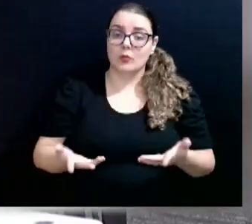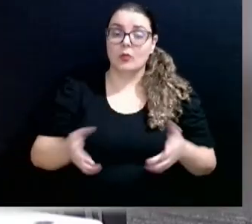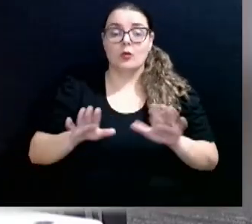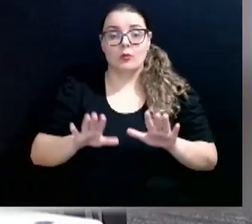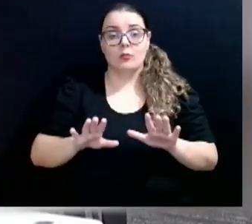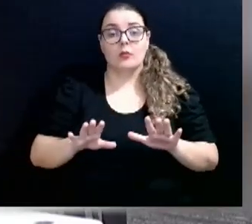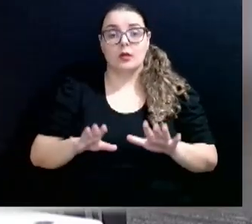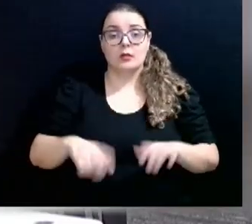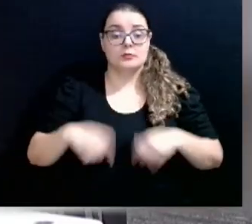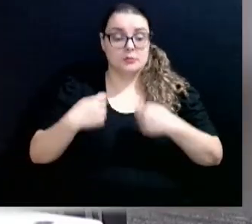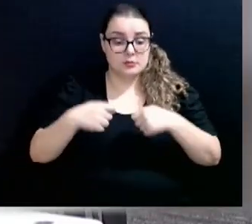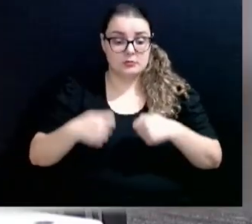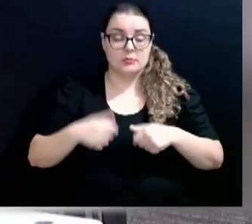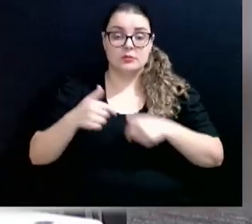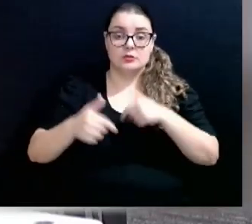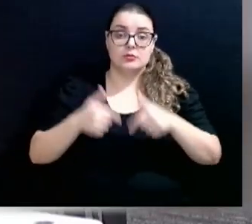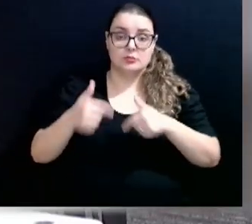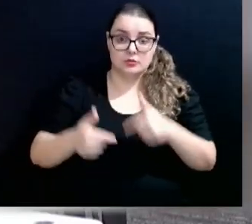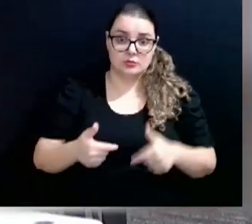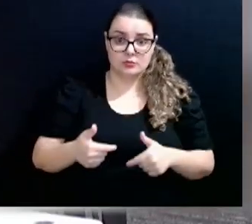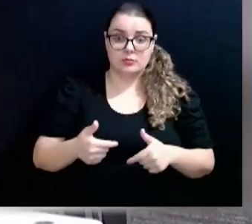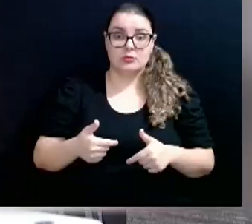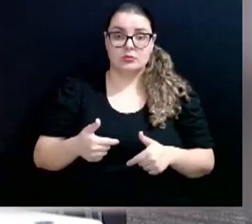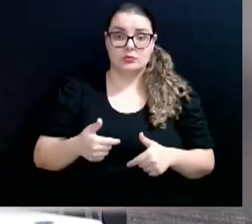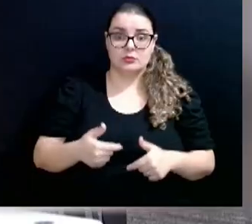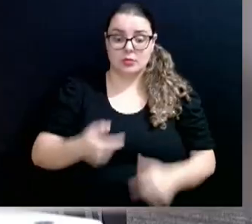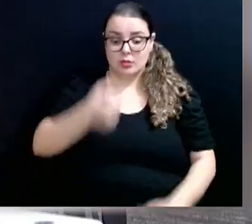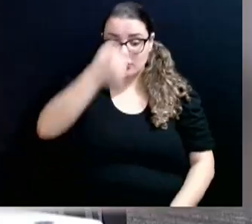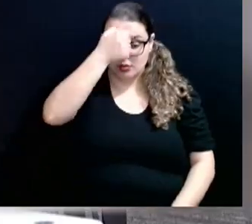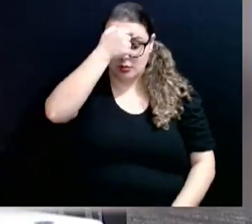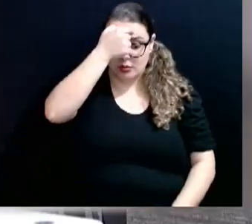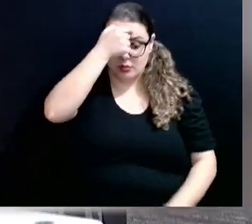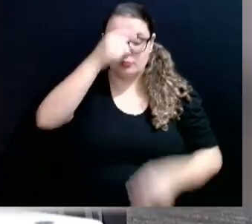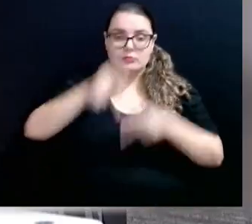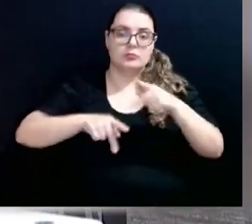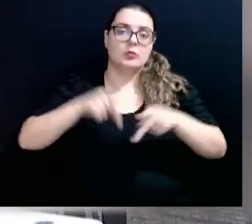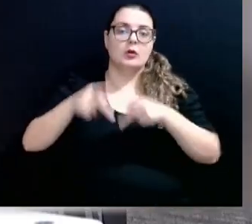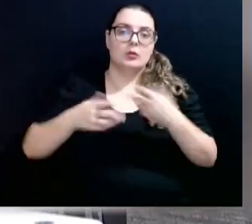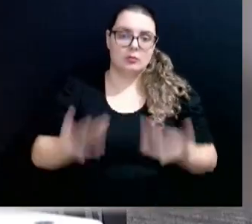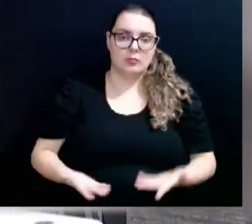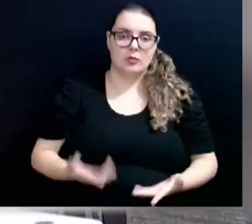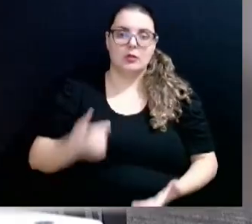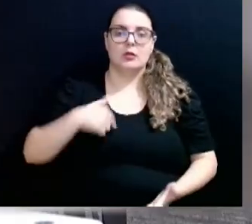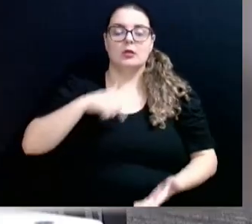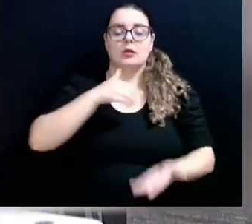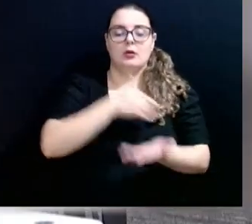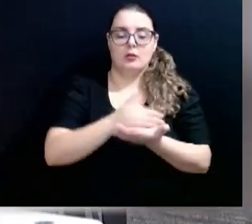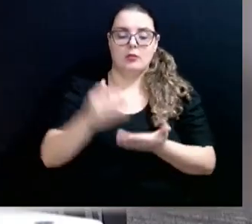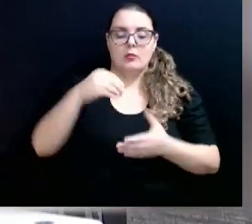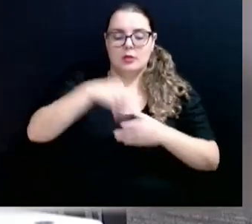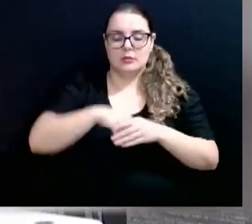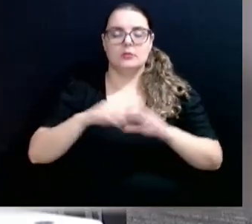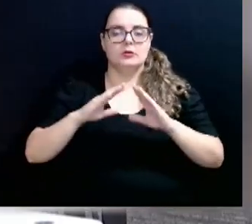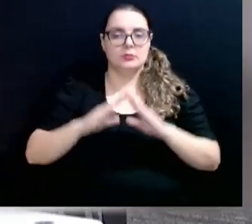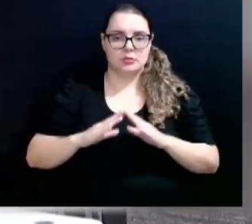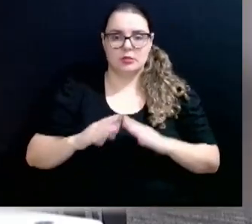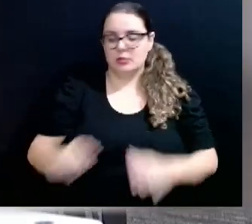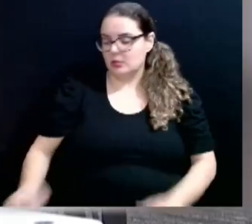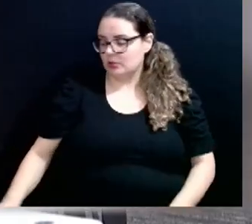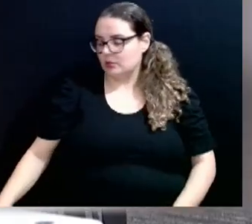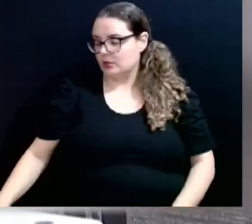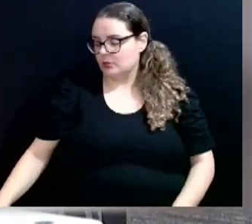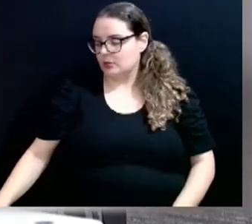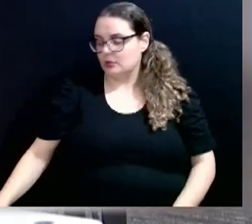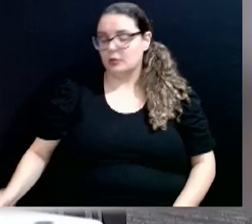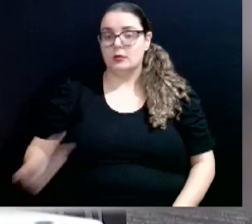realmente um trabalho de conscientização da população de que isso começa em casa, né? Você falou das